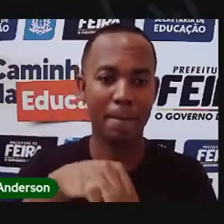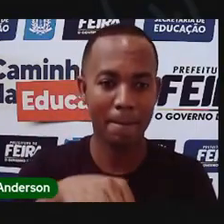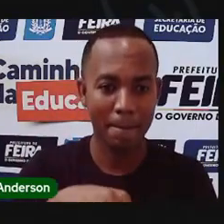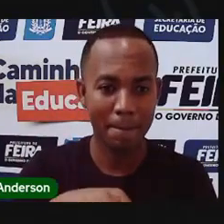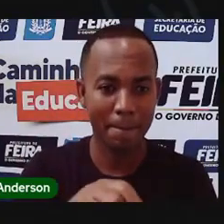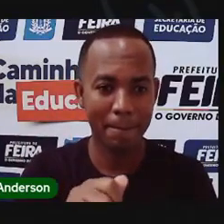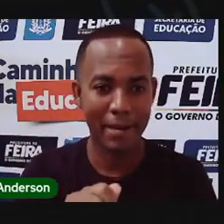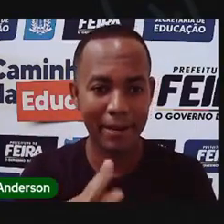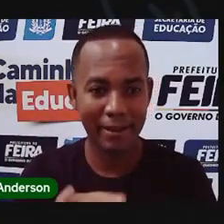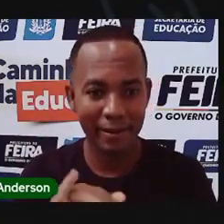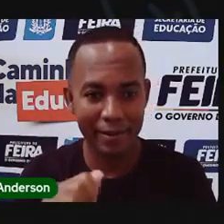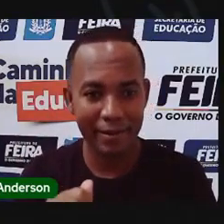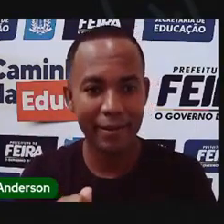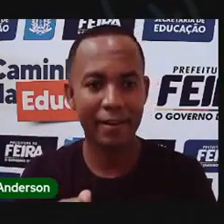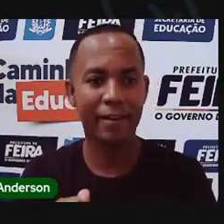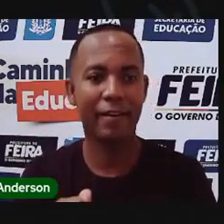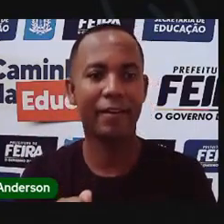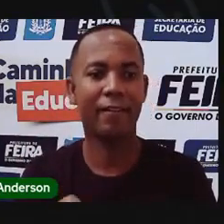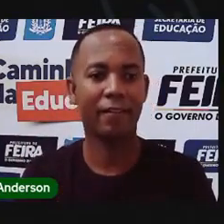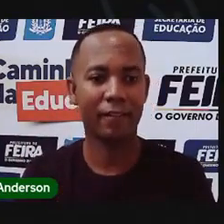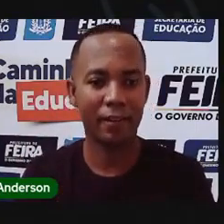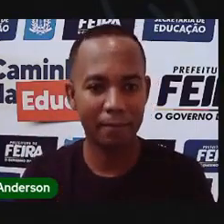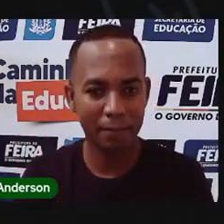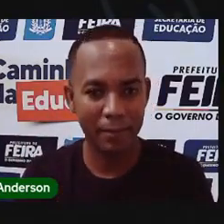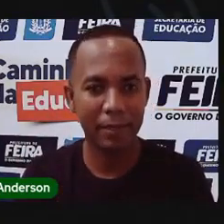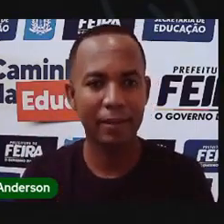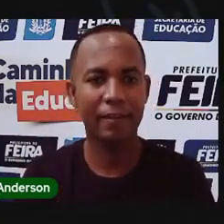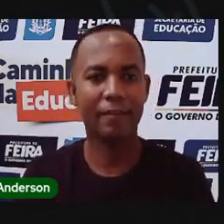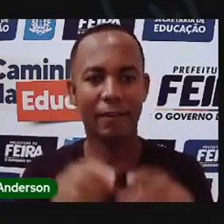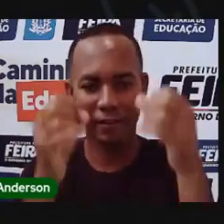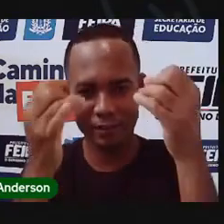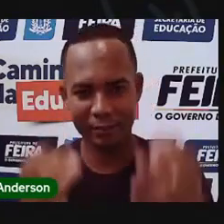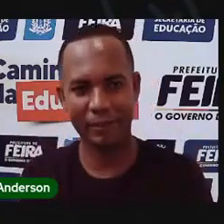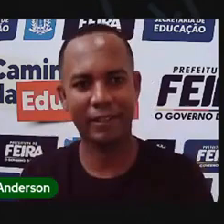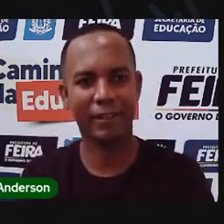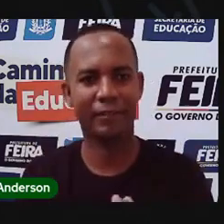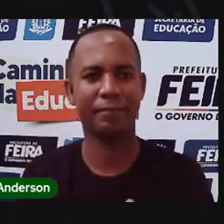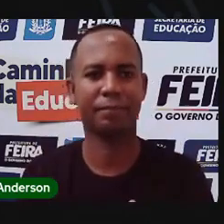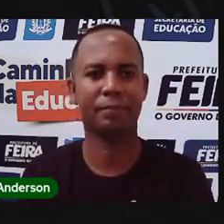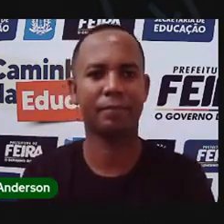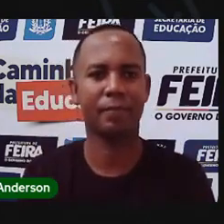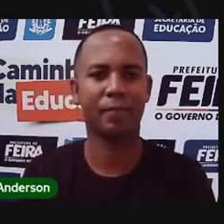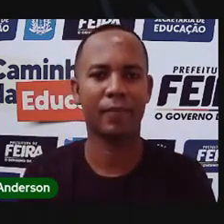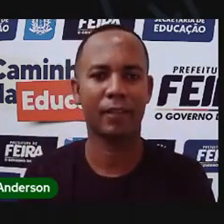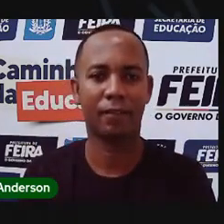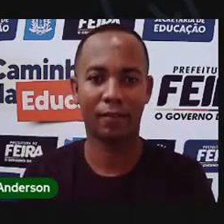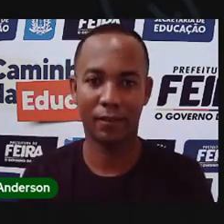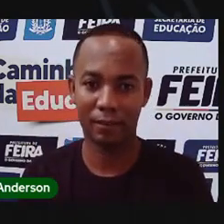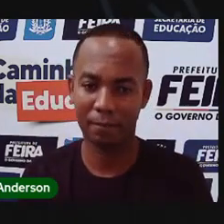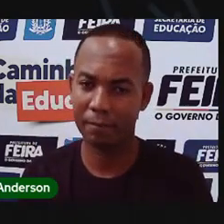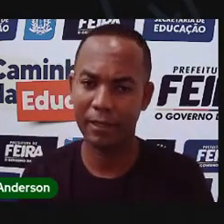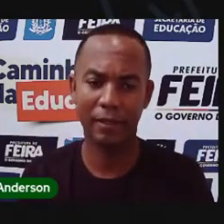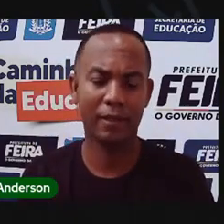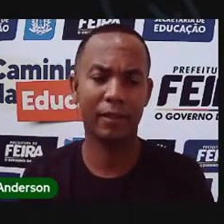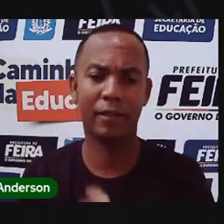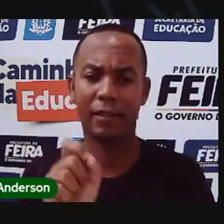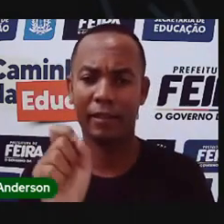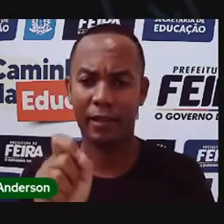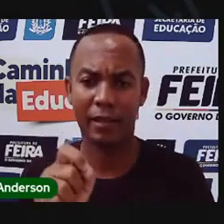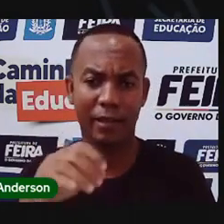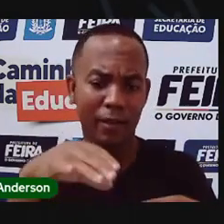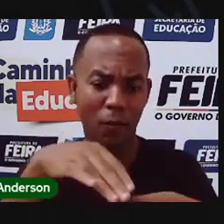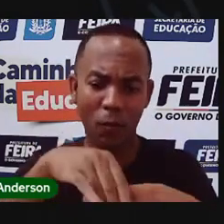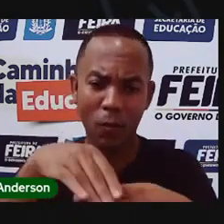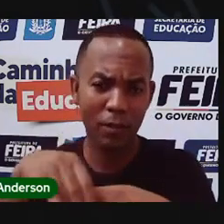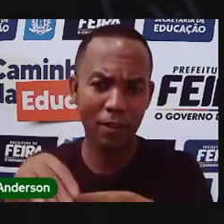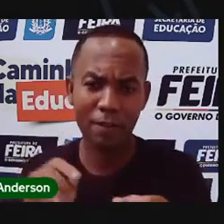se a Pró Maria conseguiu fazer agora, chegou o quê? A hora de você fazer também, certo? Façam as rimas, tentem construir o cordel de